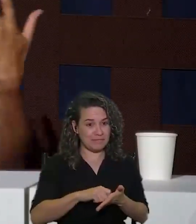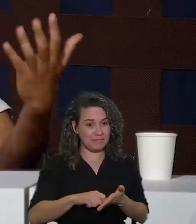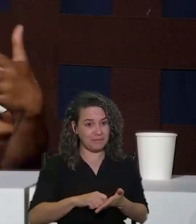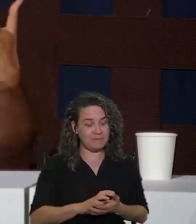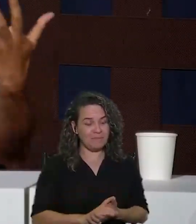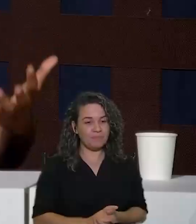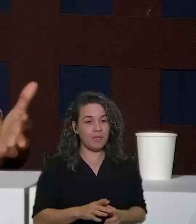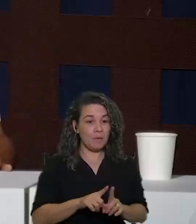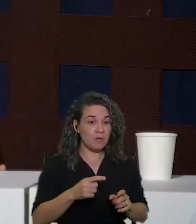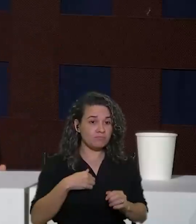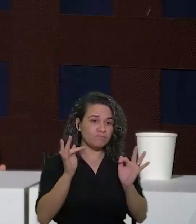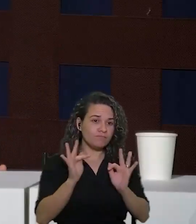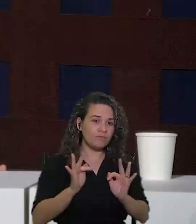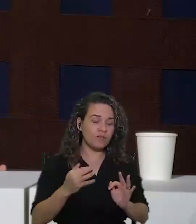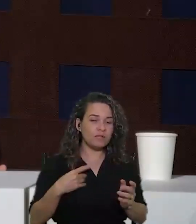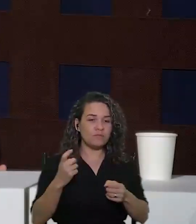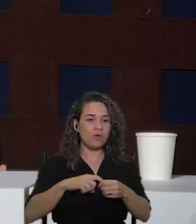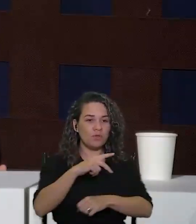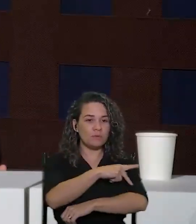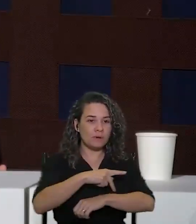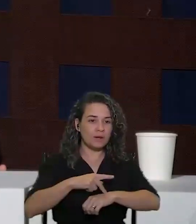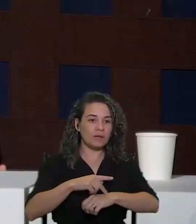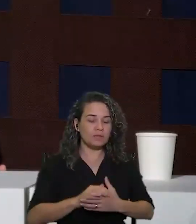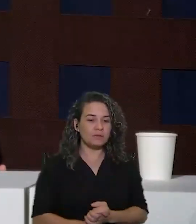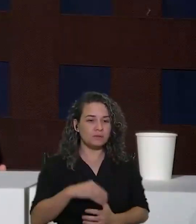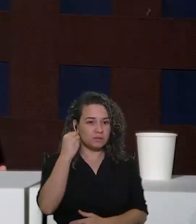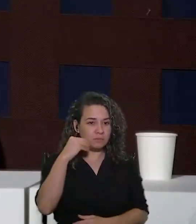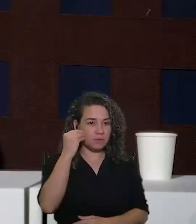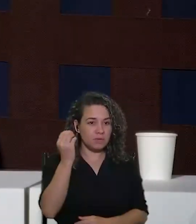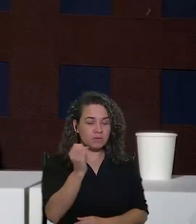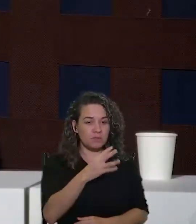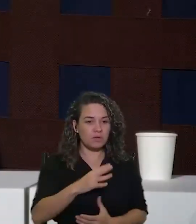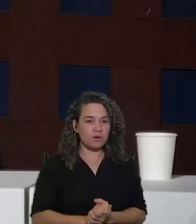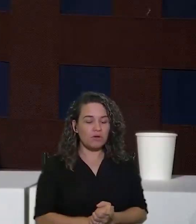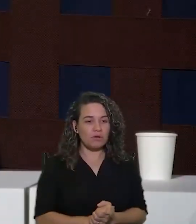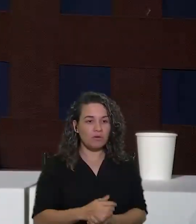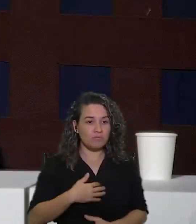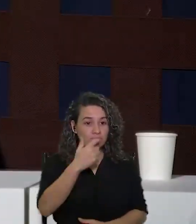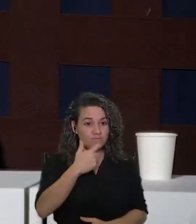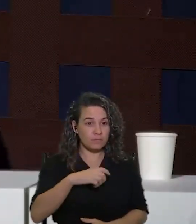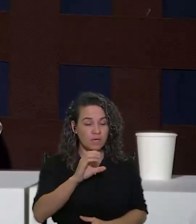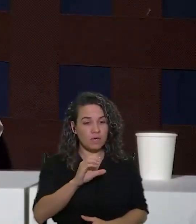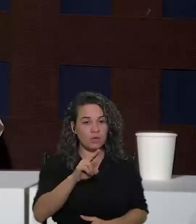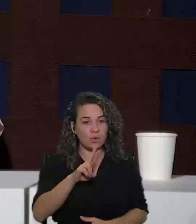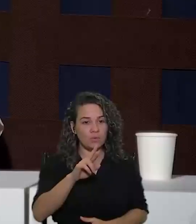Mas, enfim, estou muito feliz de estar de volta para Paracatu, nessa experiência nova de ser curador,